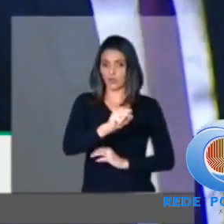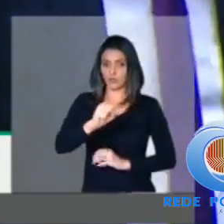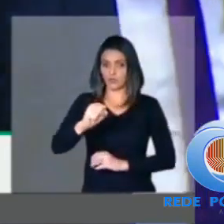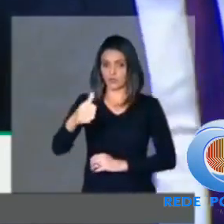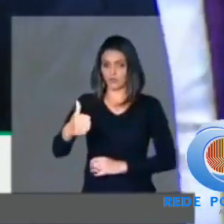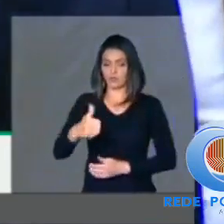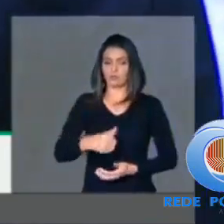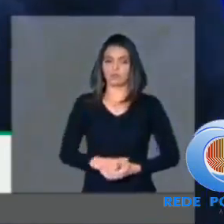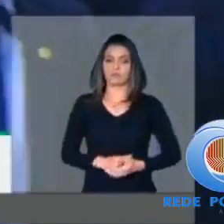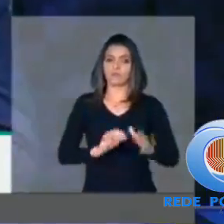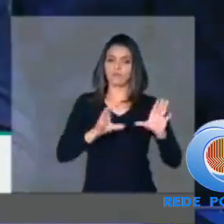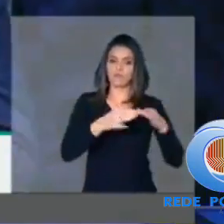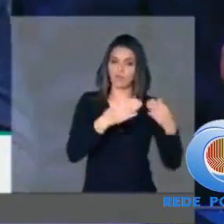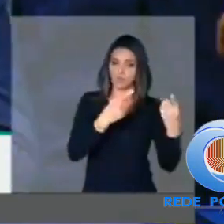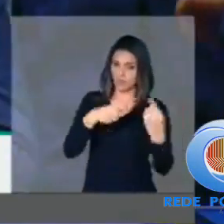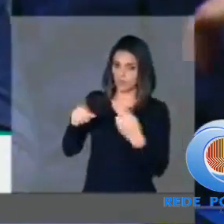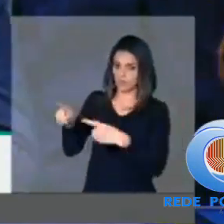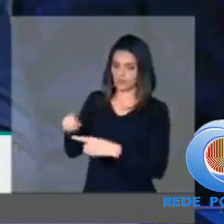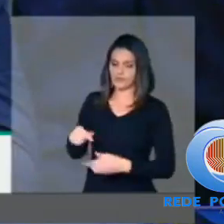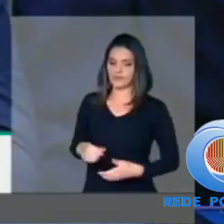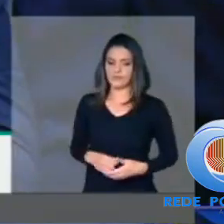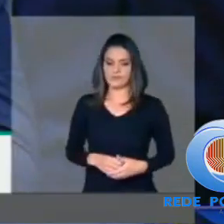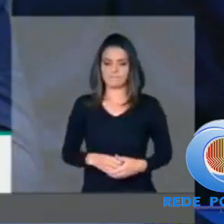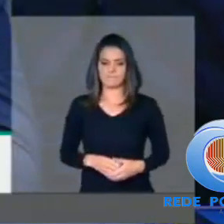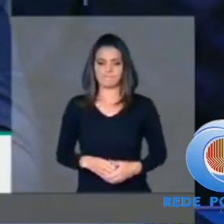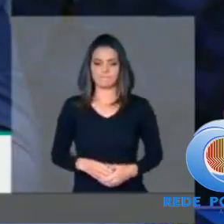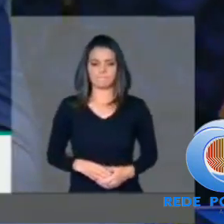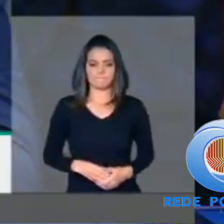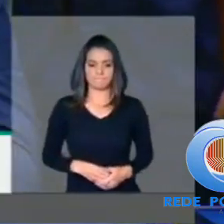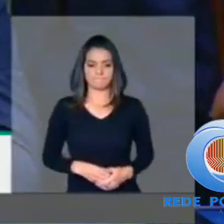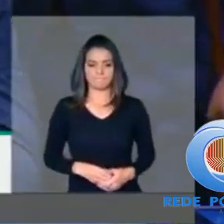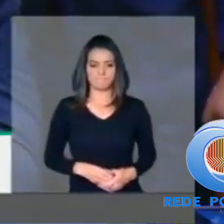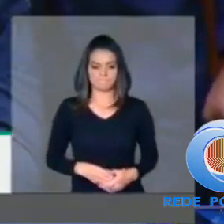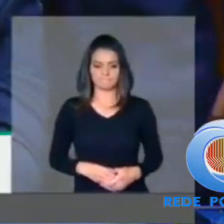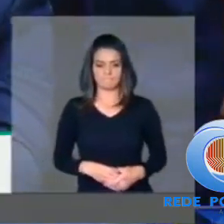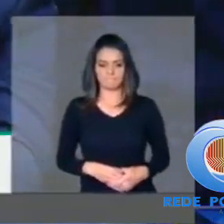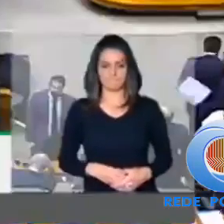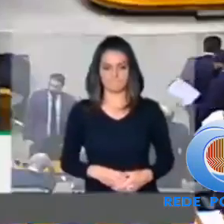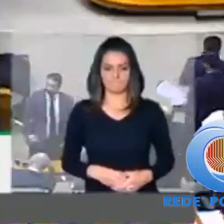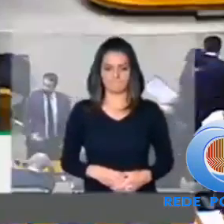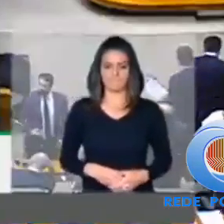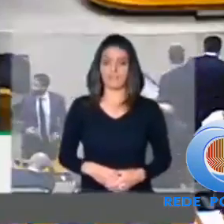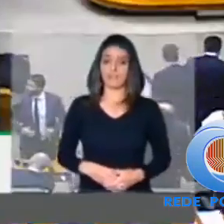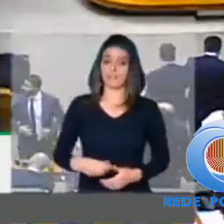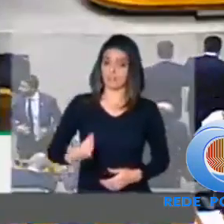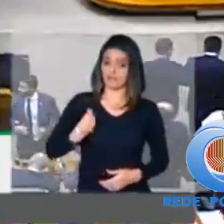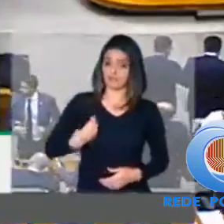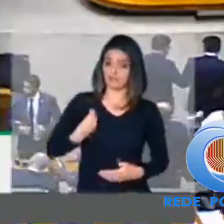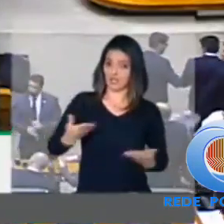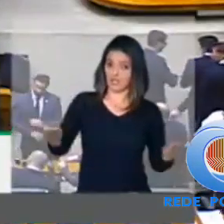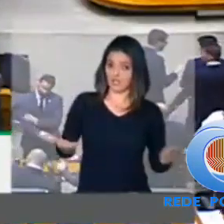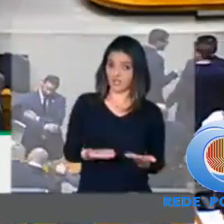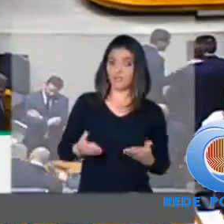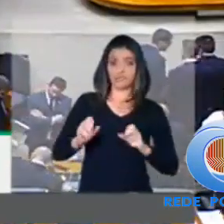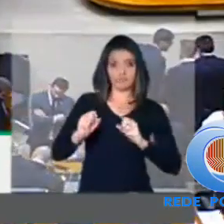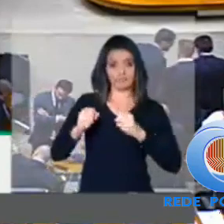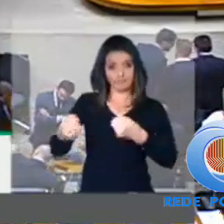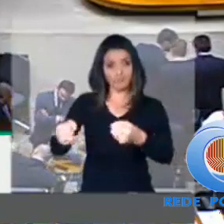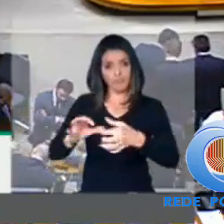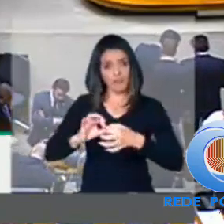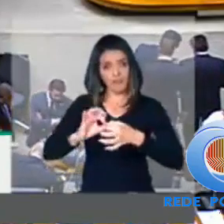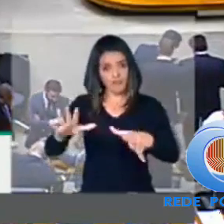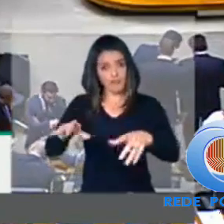881. Oposição. Presidente, nós da oposição também estamos aqui para defender a